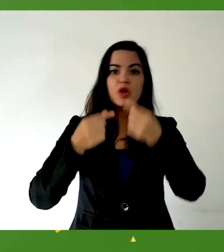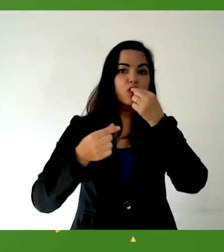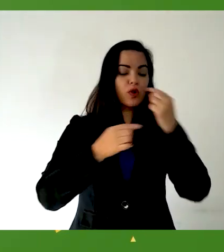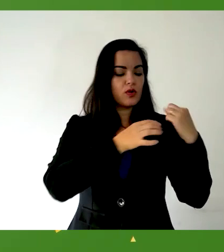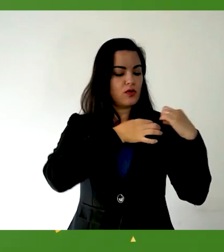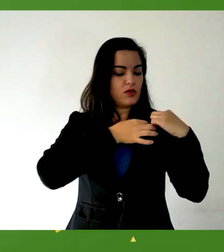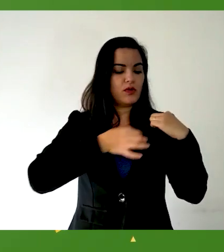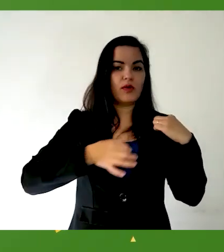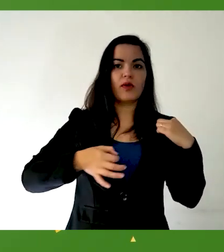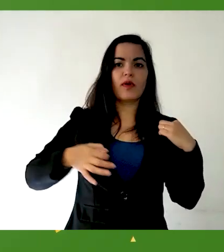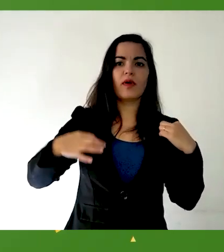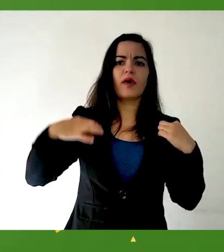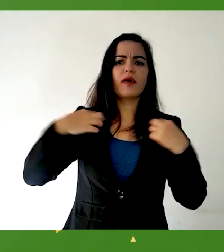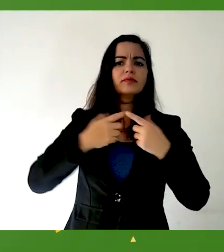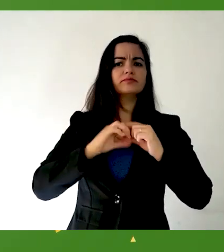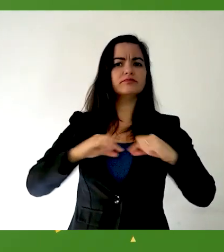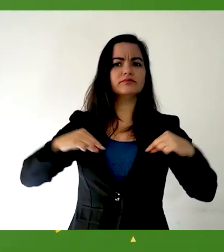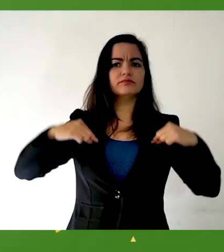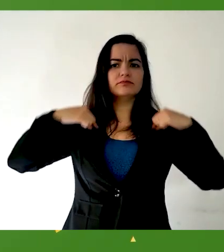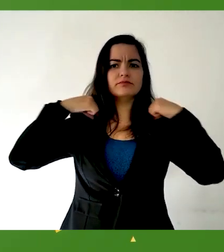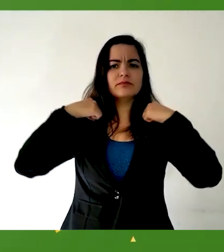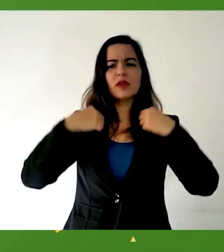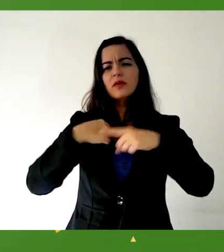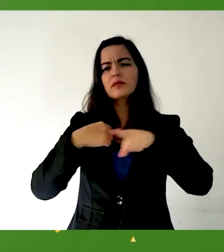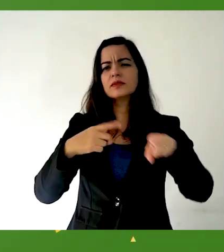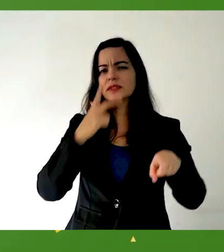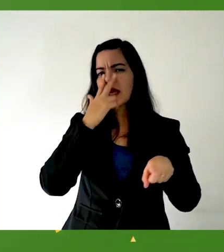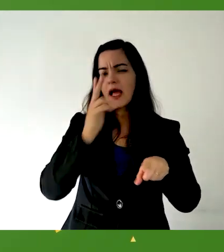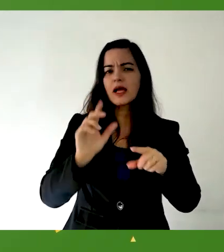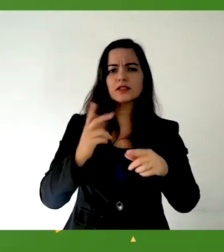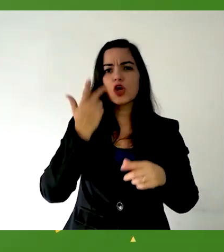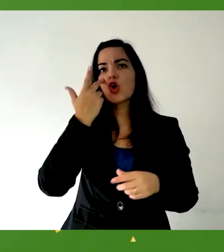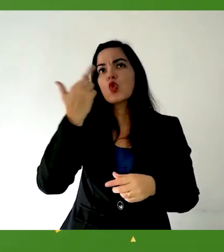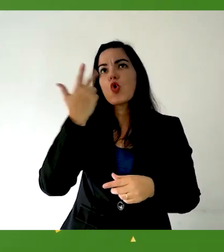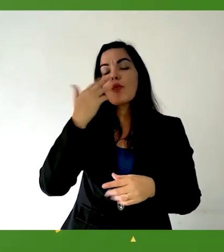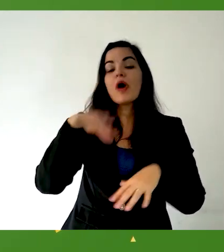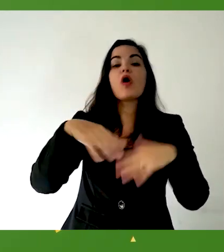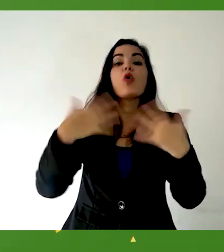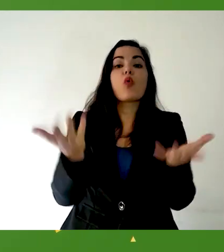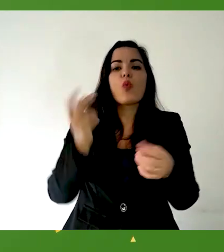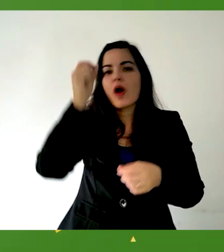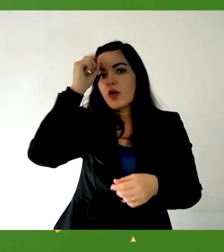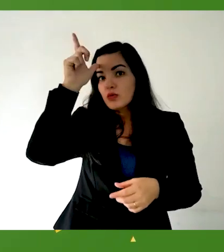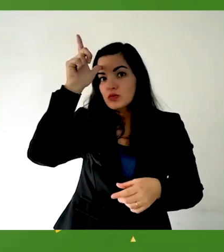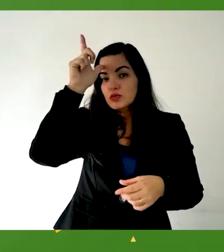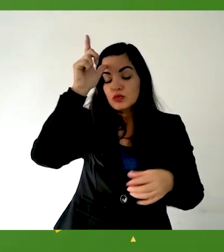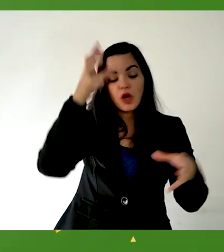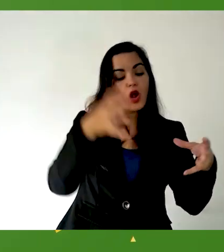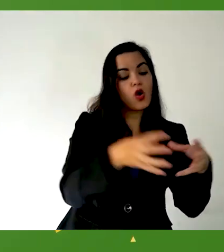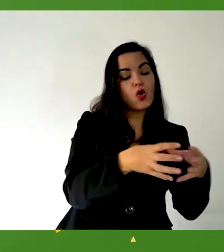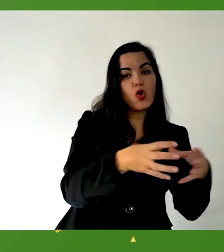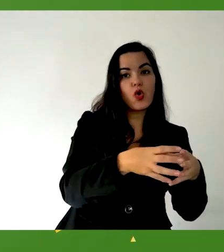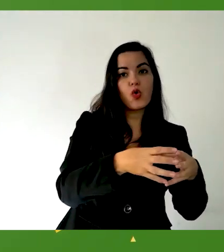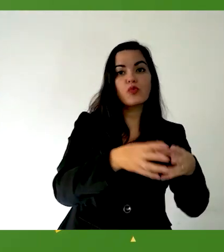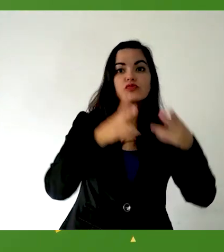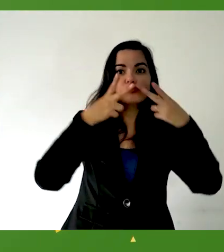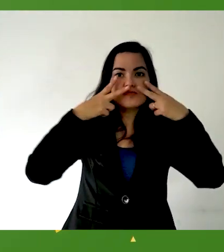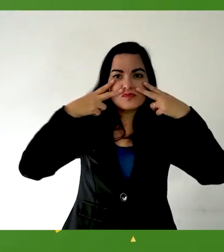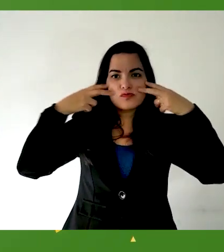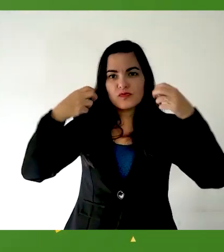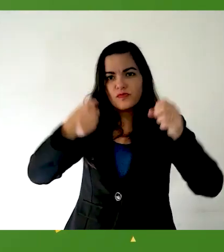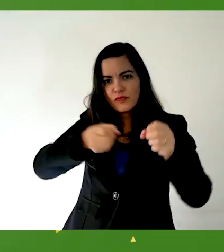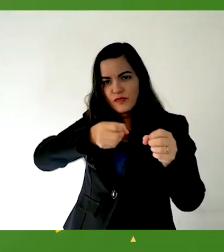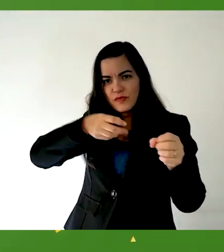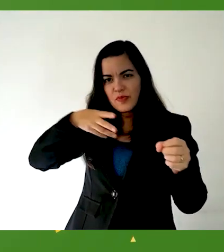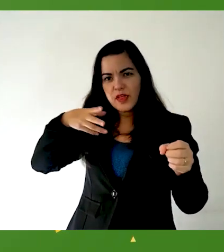etc. Você acha que isso é comum na cultura indígena? É comum